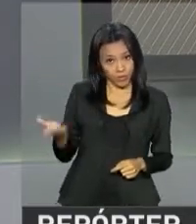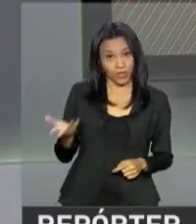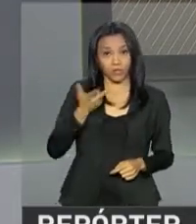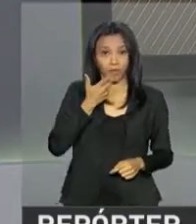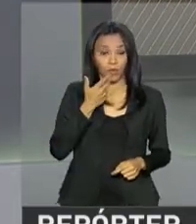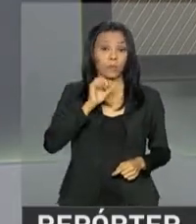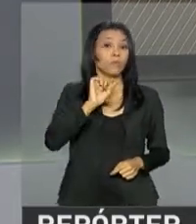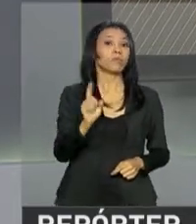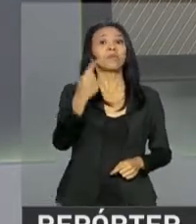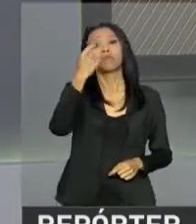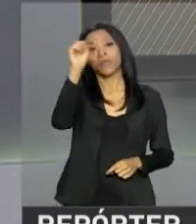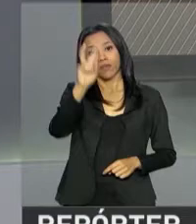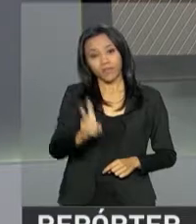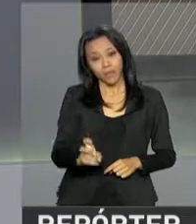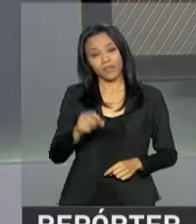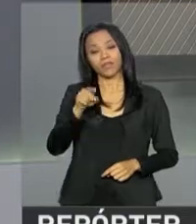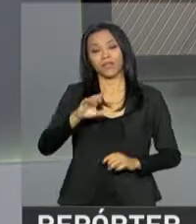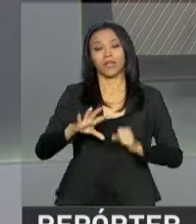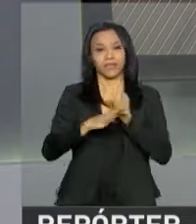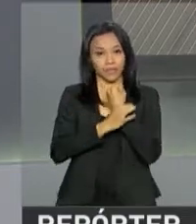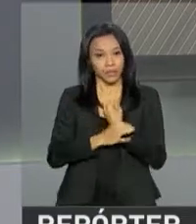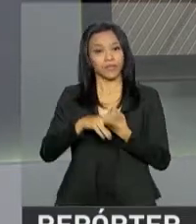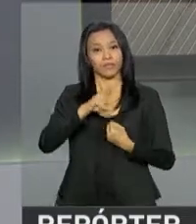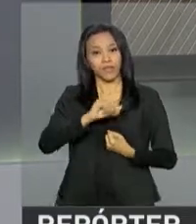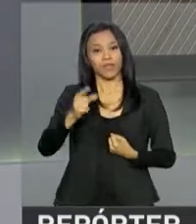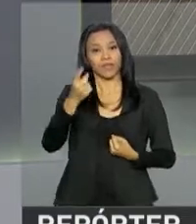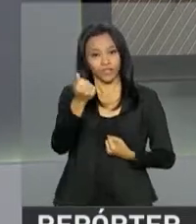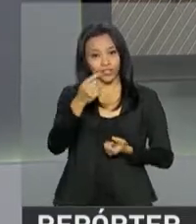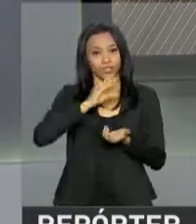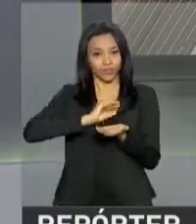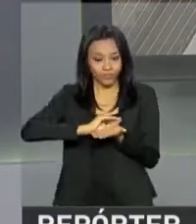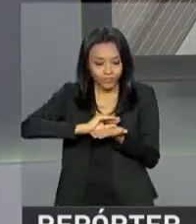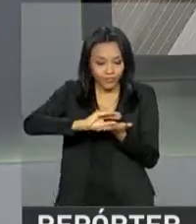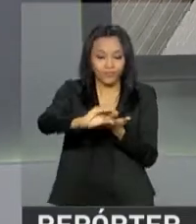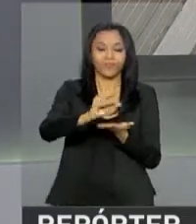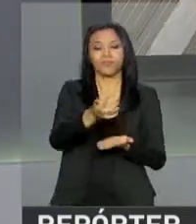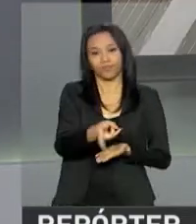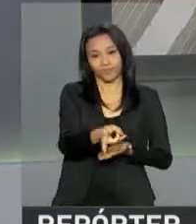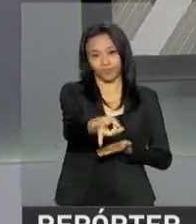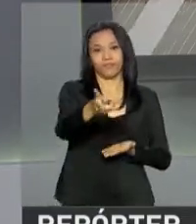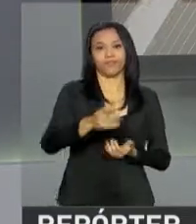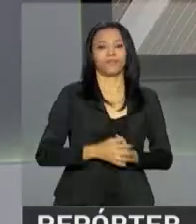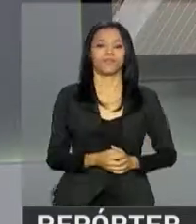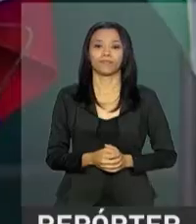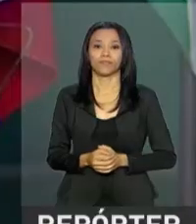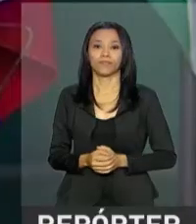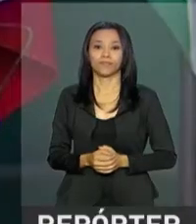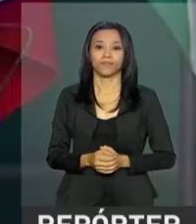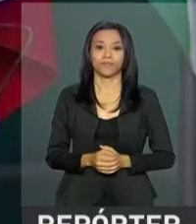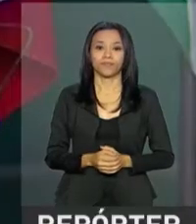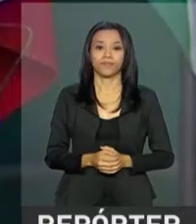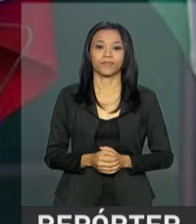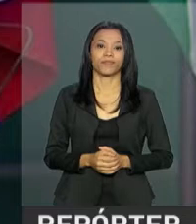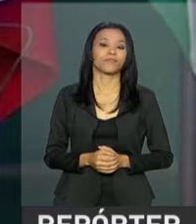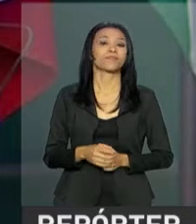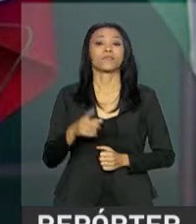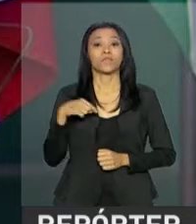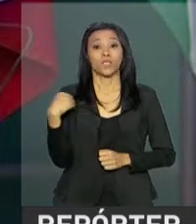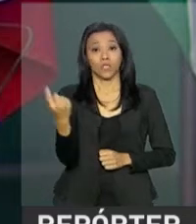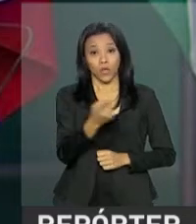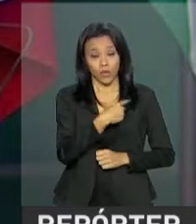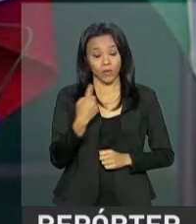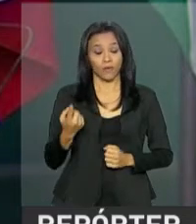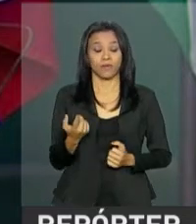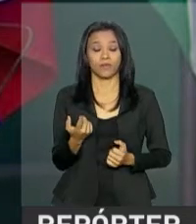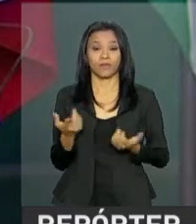a segurança pública do país vai ter recursos previsíveis e permanentes nós passamos a